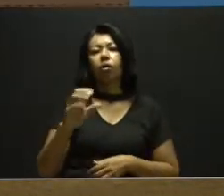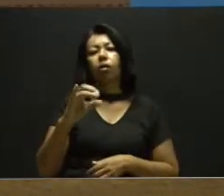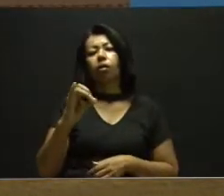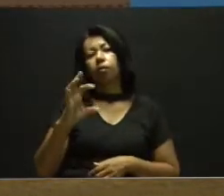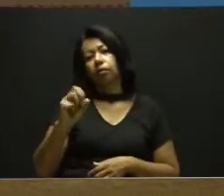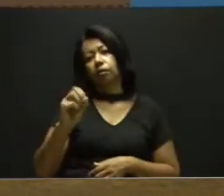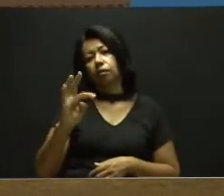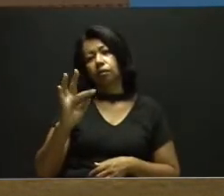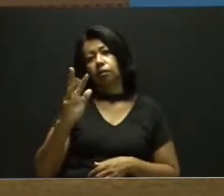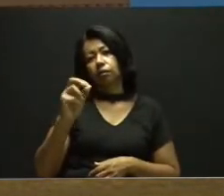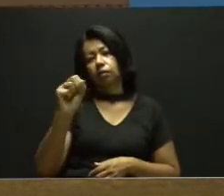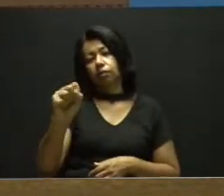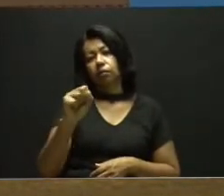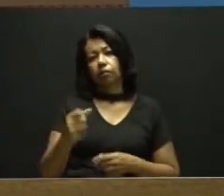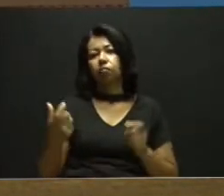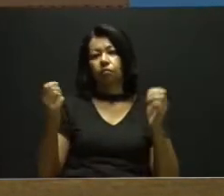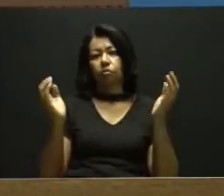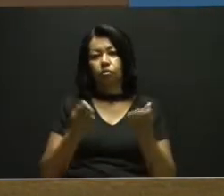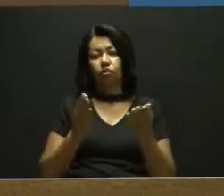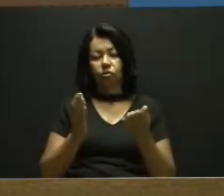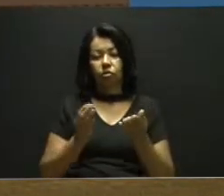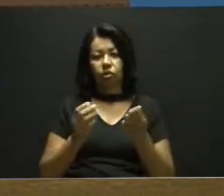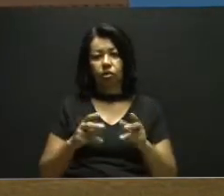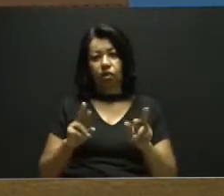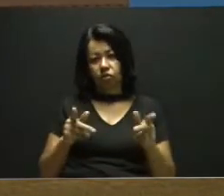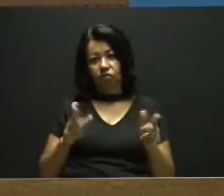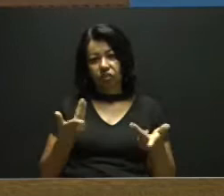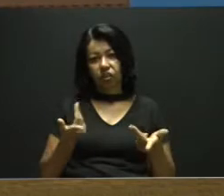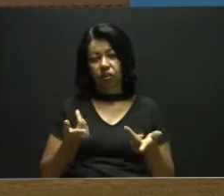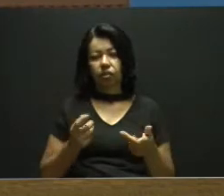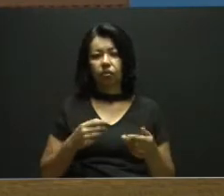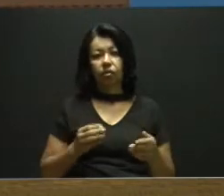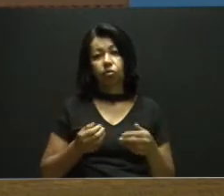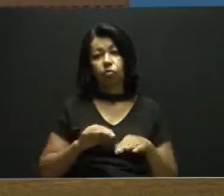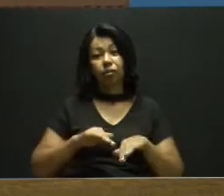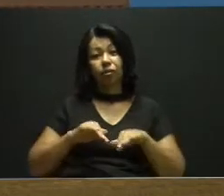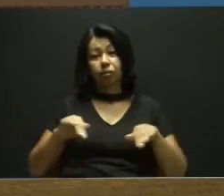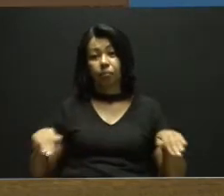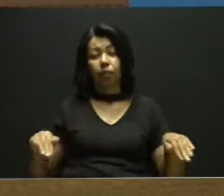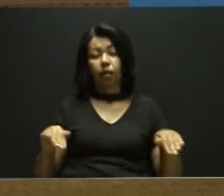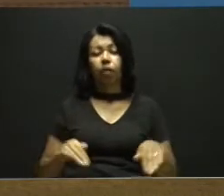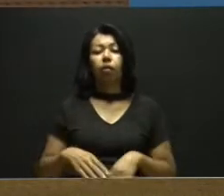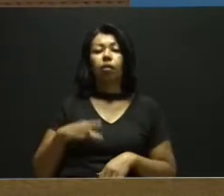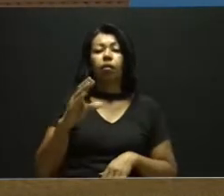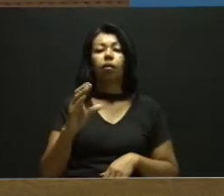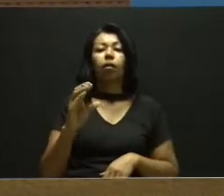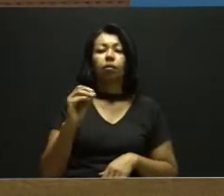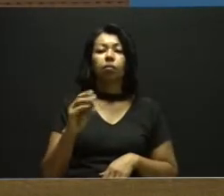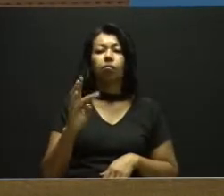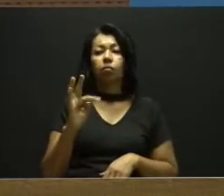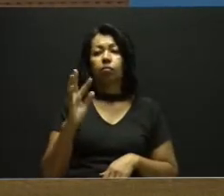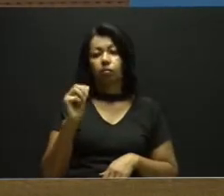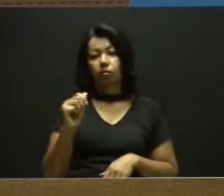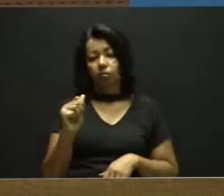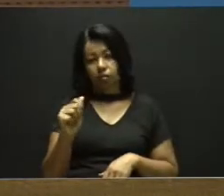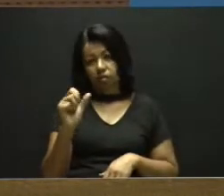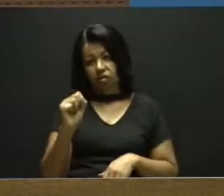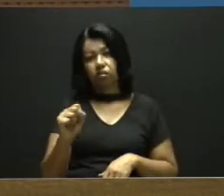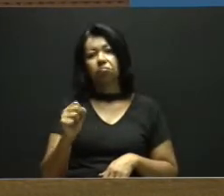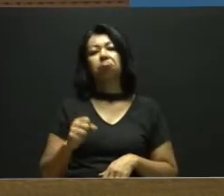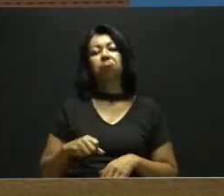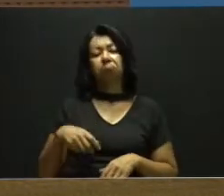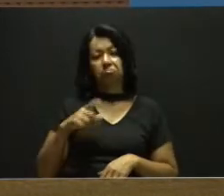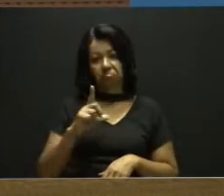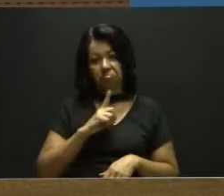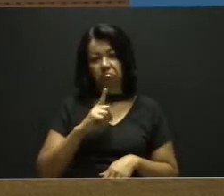ainda nos dividir e as cotas raciais estão aí para nos preparar um